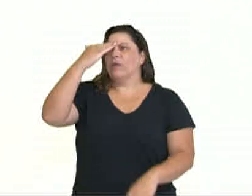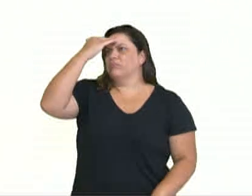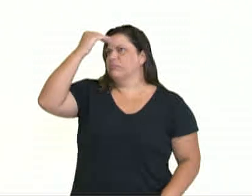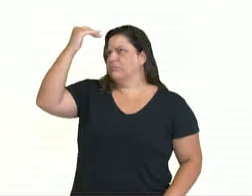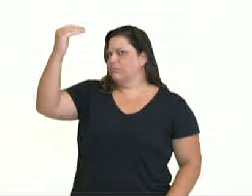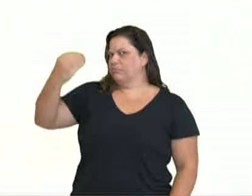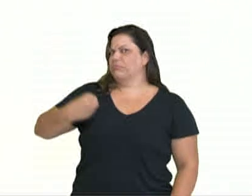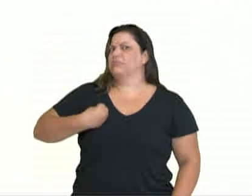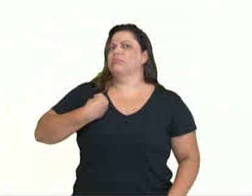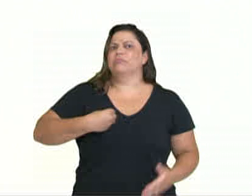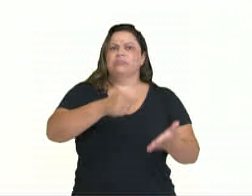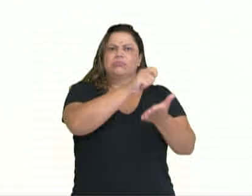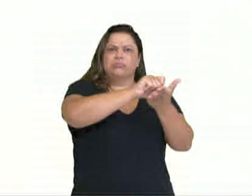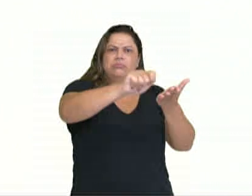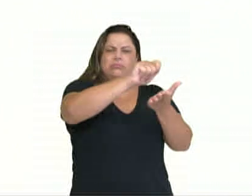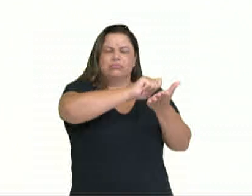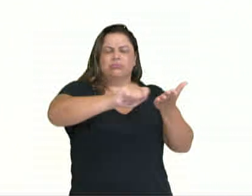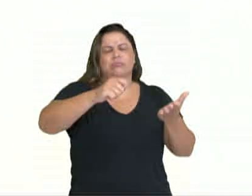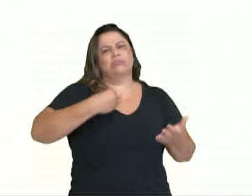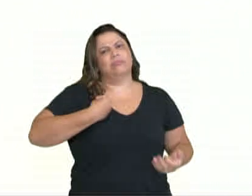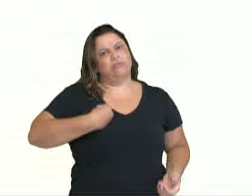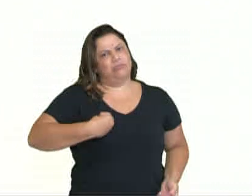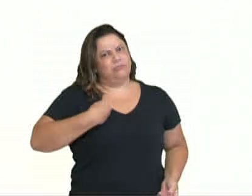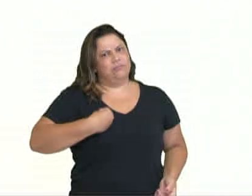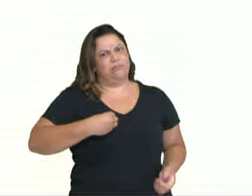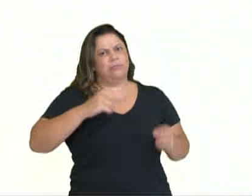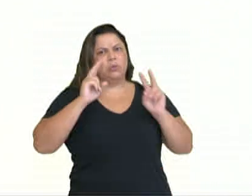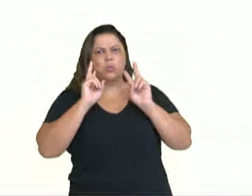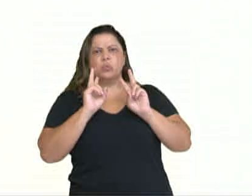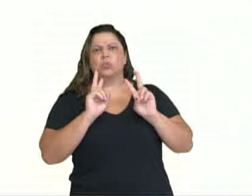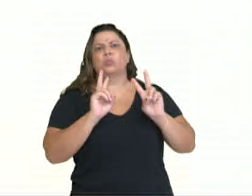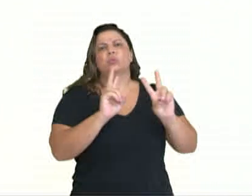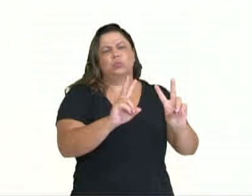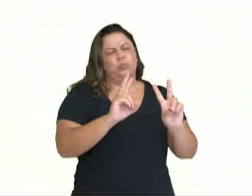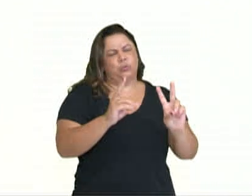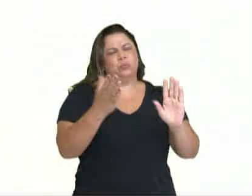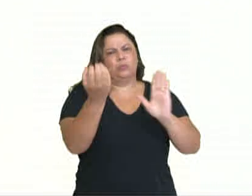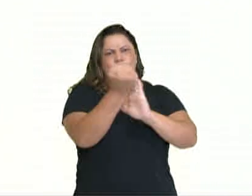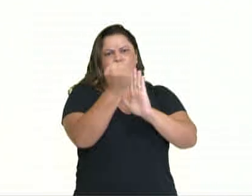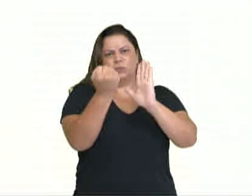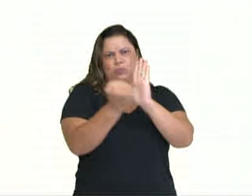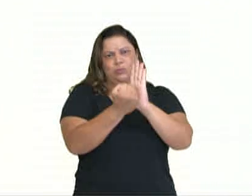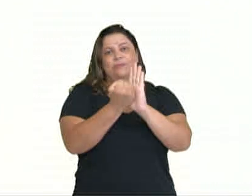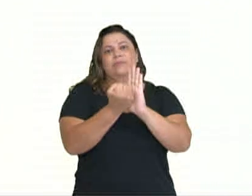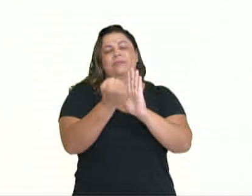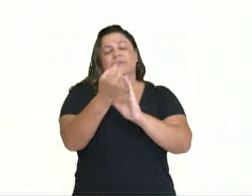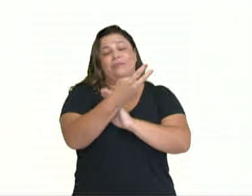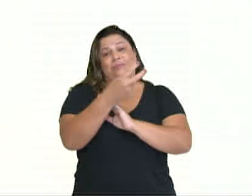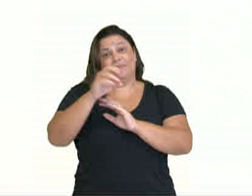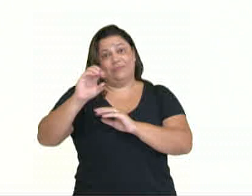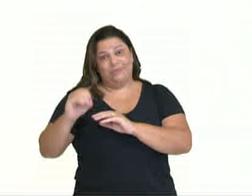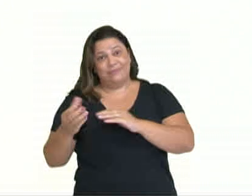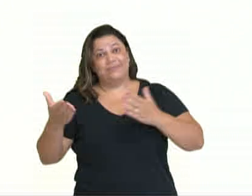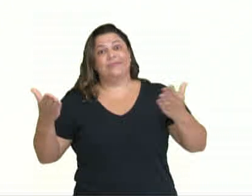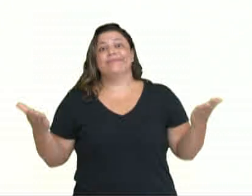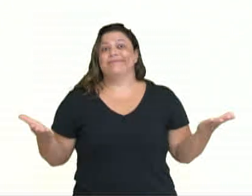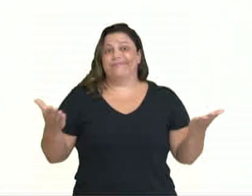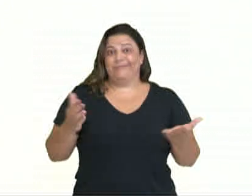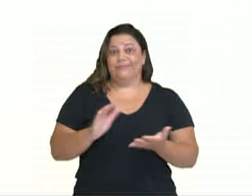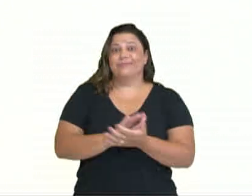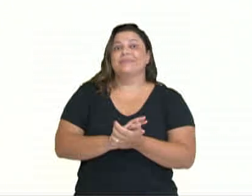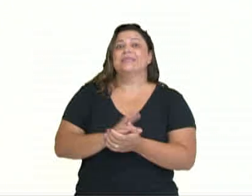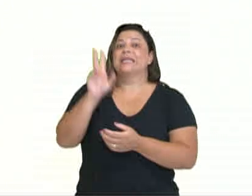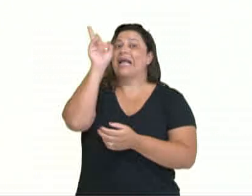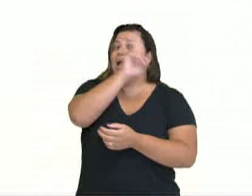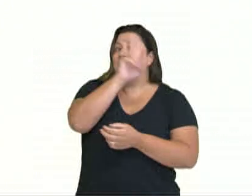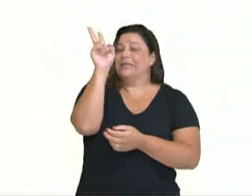ela também é considerada como notável neste século, no século XX. Além da história